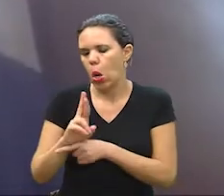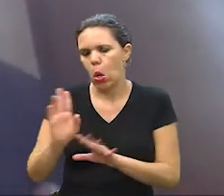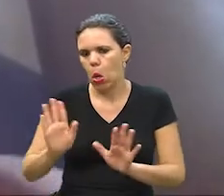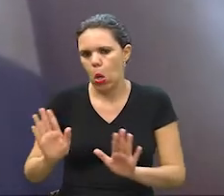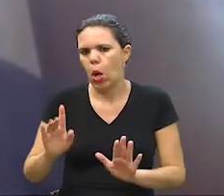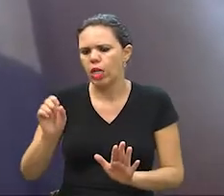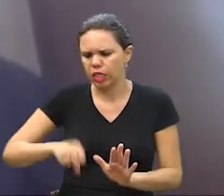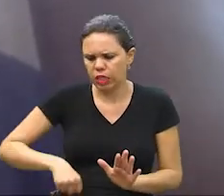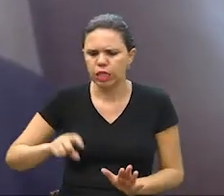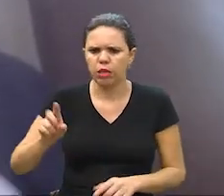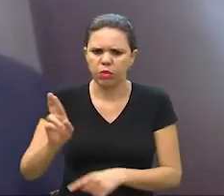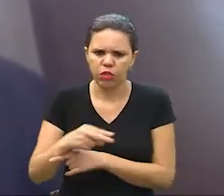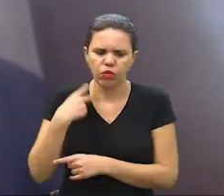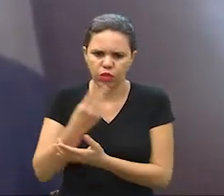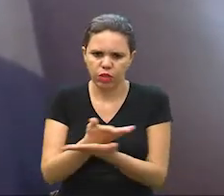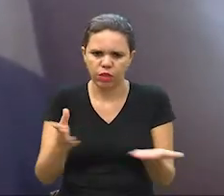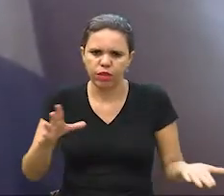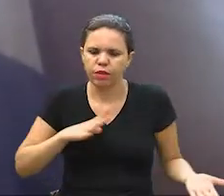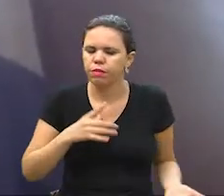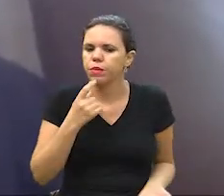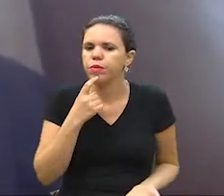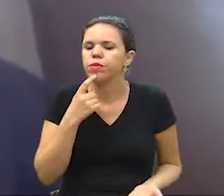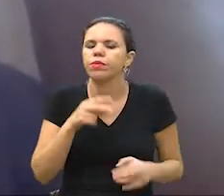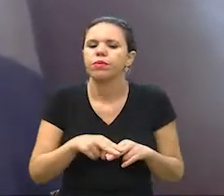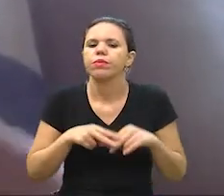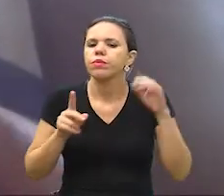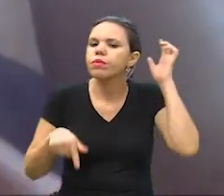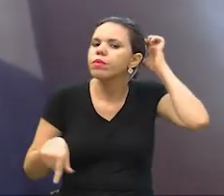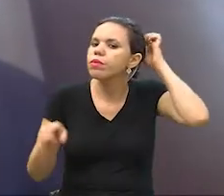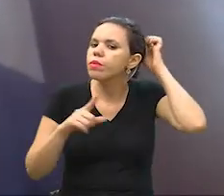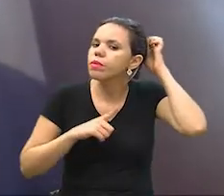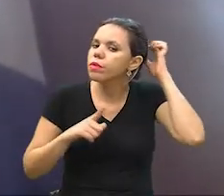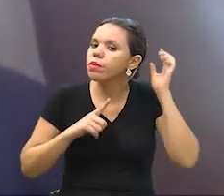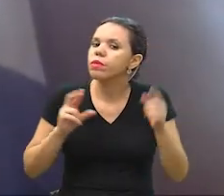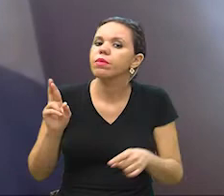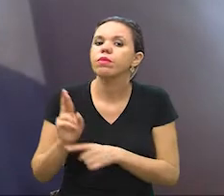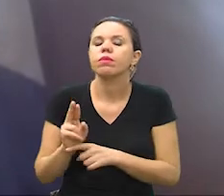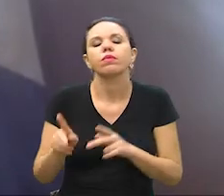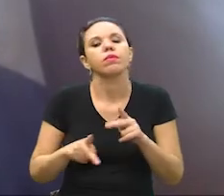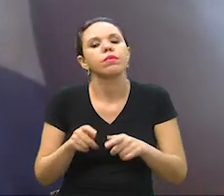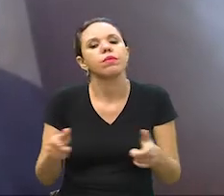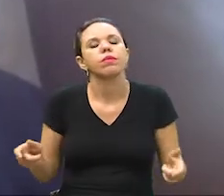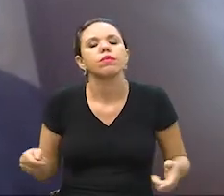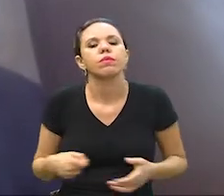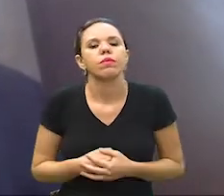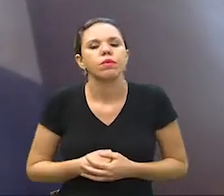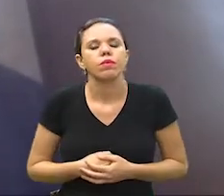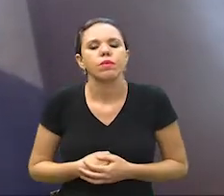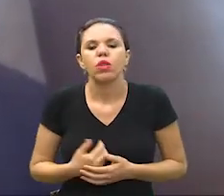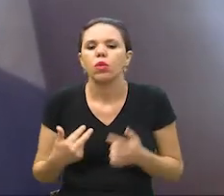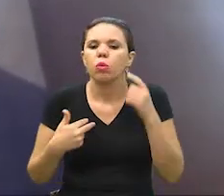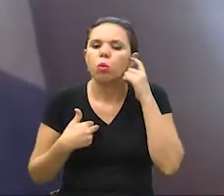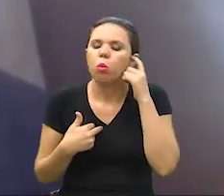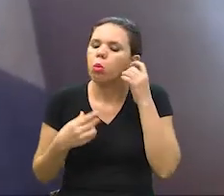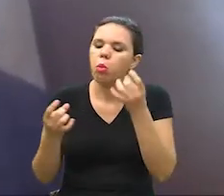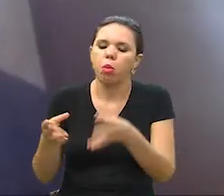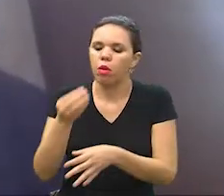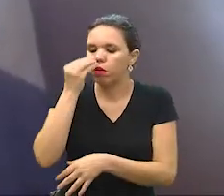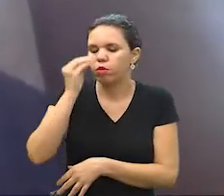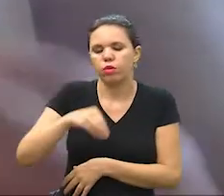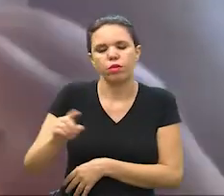represento. Vocês são vereadores da cidade e, portanto, vocês têm uma representatividade que não pode jogar